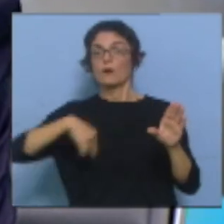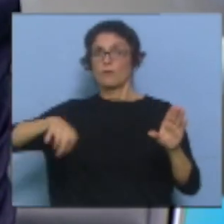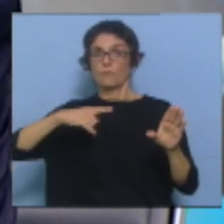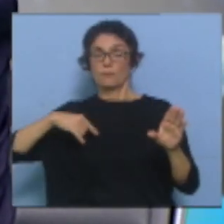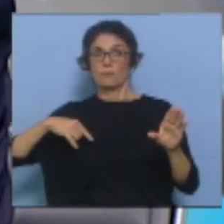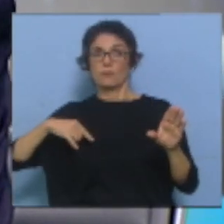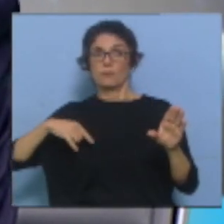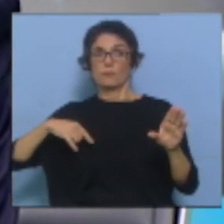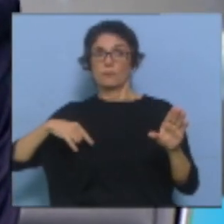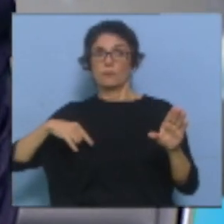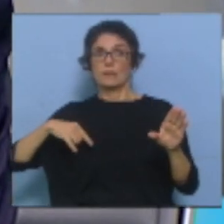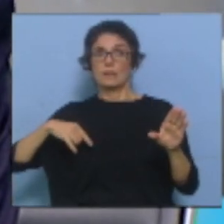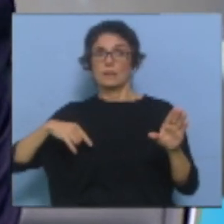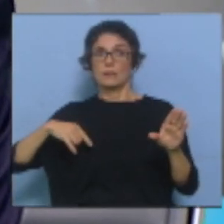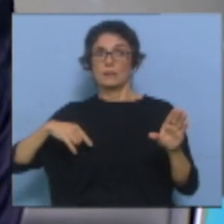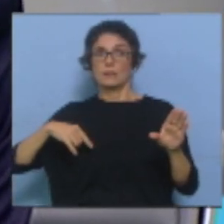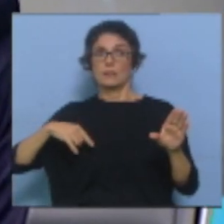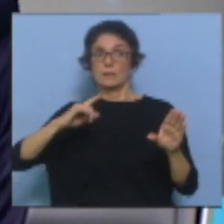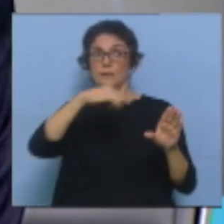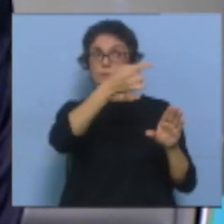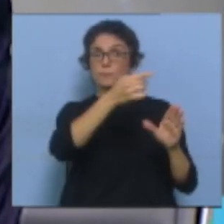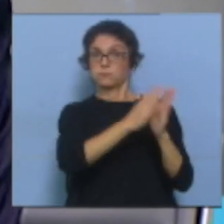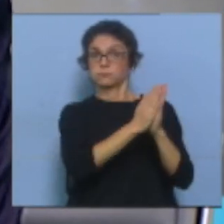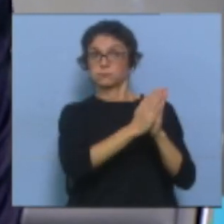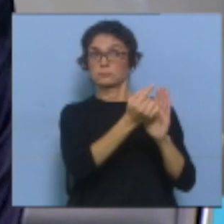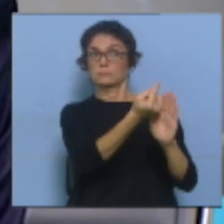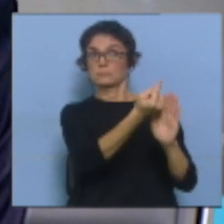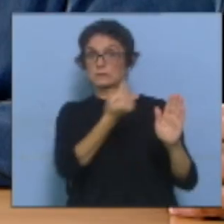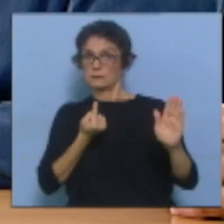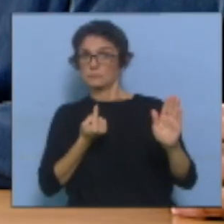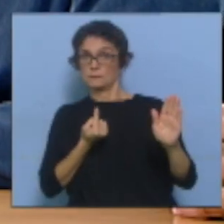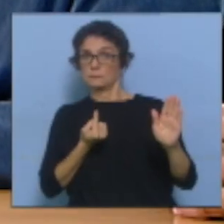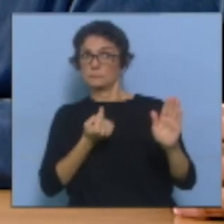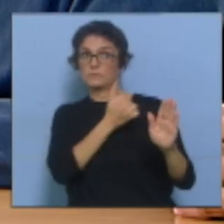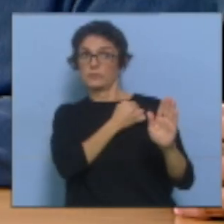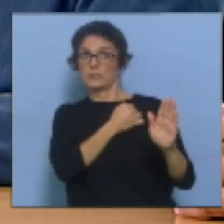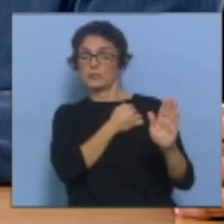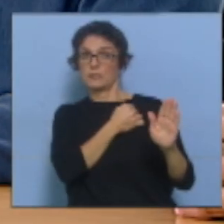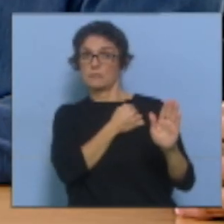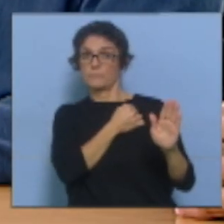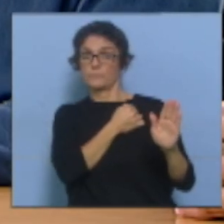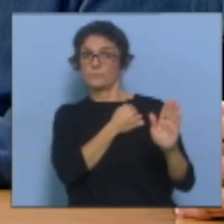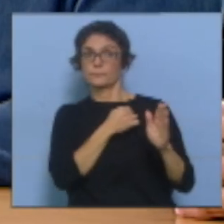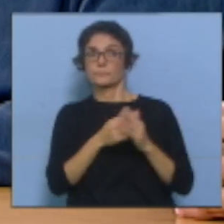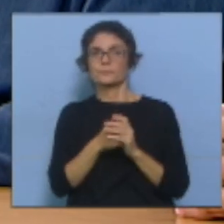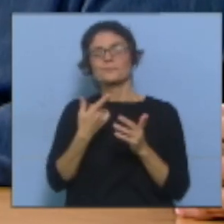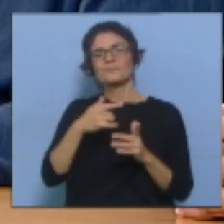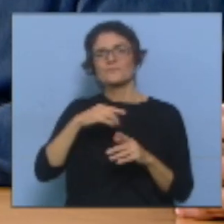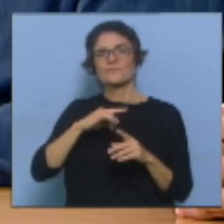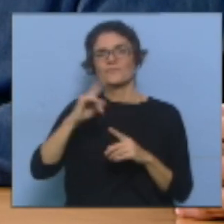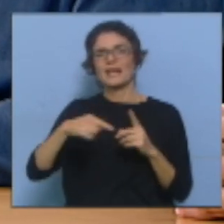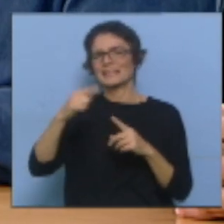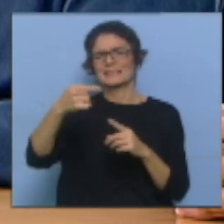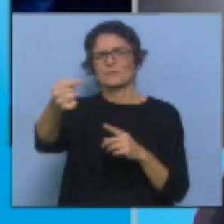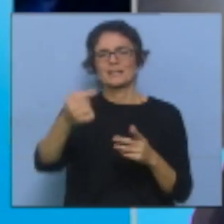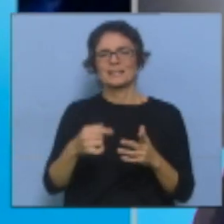anos, e depois é que vem... Almoçámos juntos. Almoçarmos. Há uma tradição engraçada em família que fizemos e que fazemos todos os anos, que